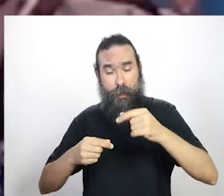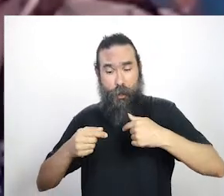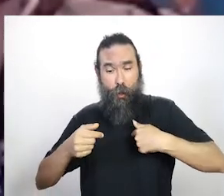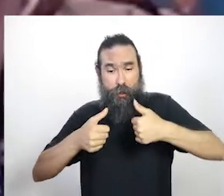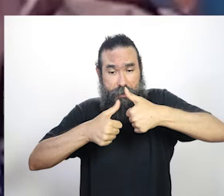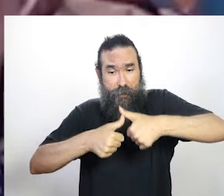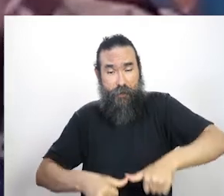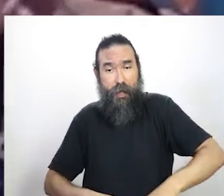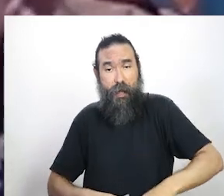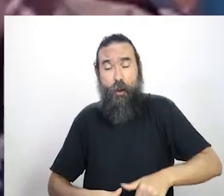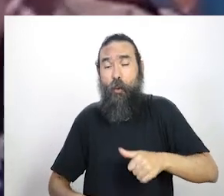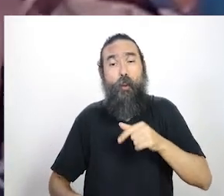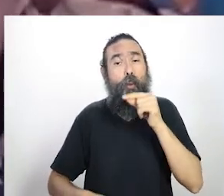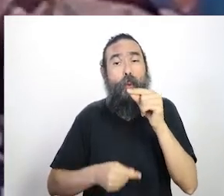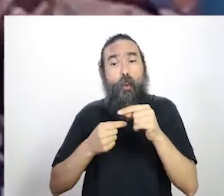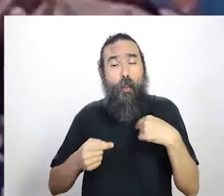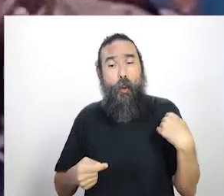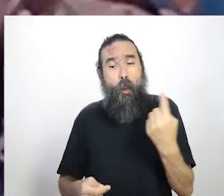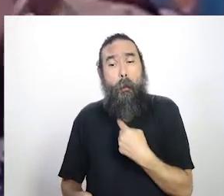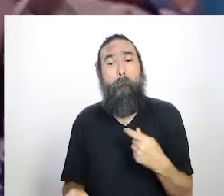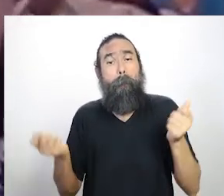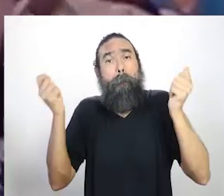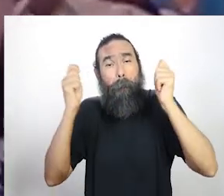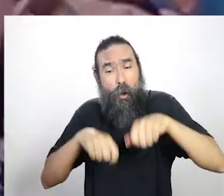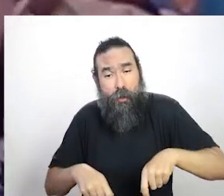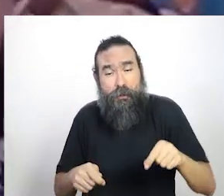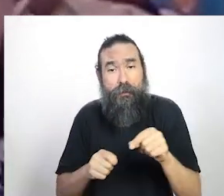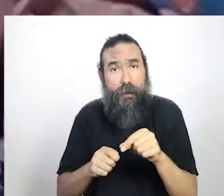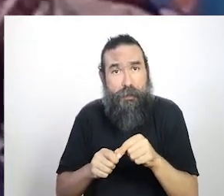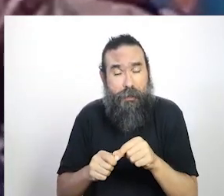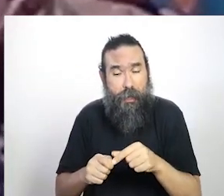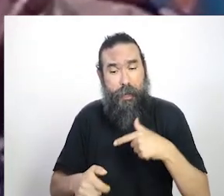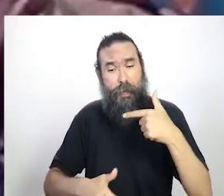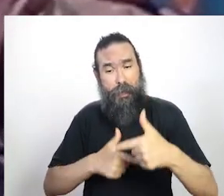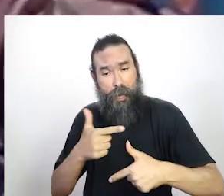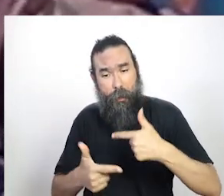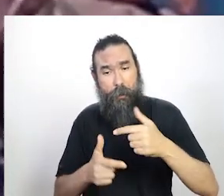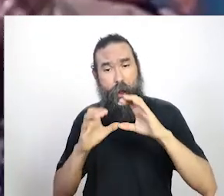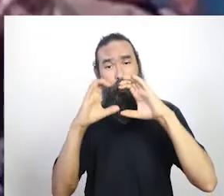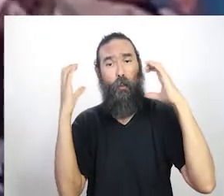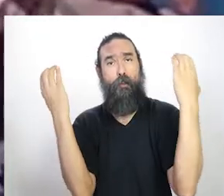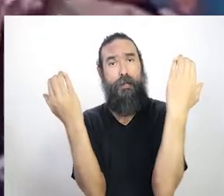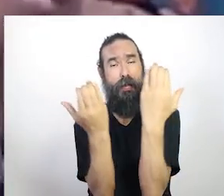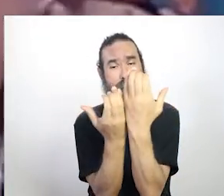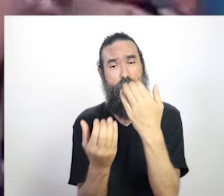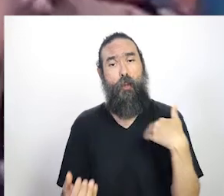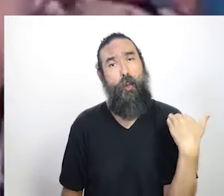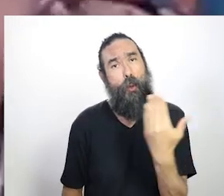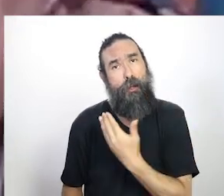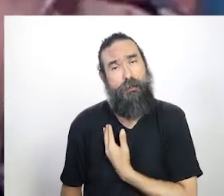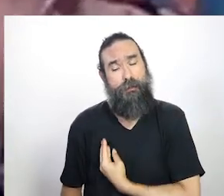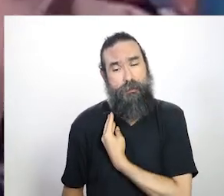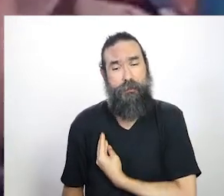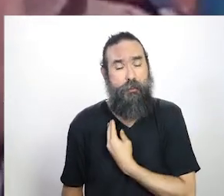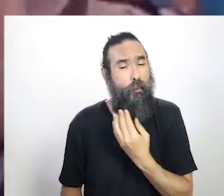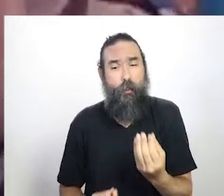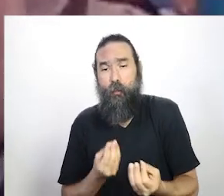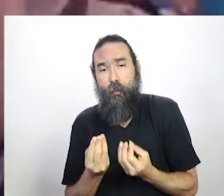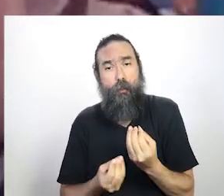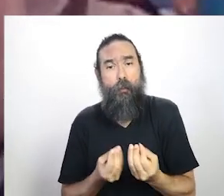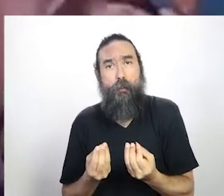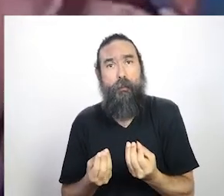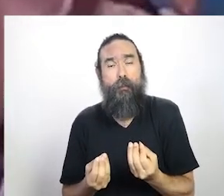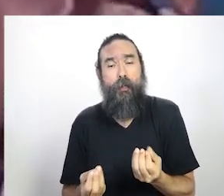agir. Nossos trabalhos, nossas comunidades, nossa vida. Como é que a gente pode incluir